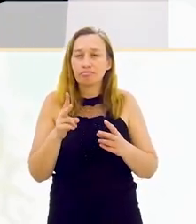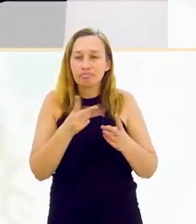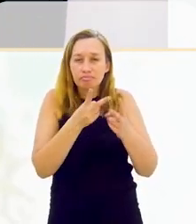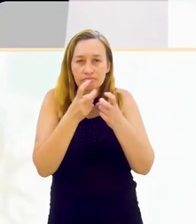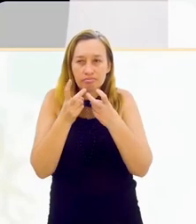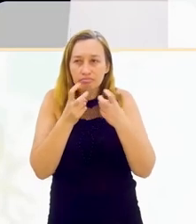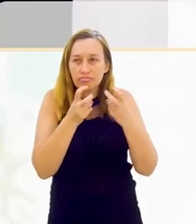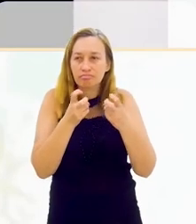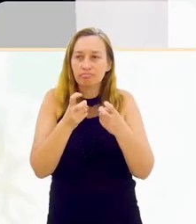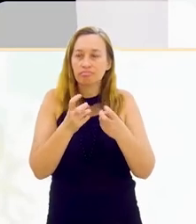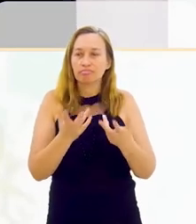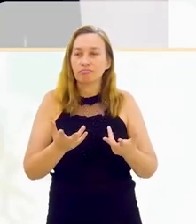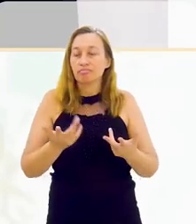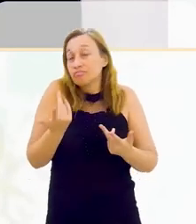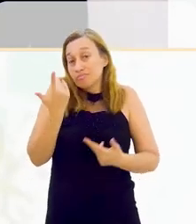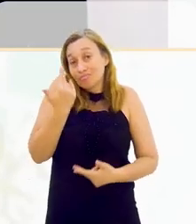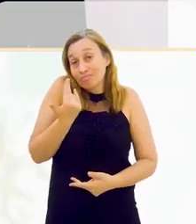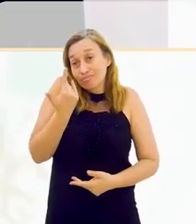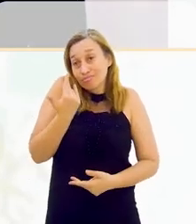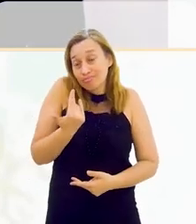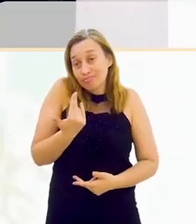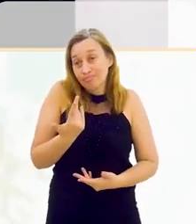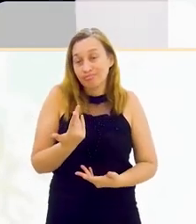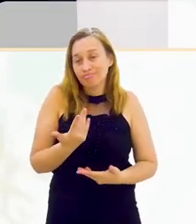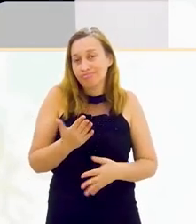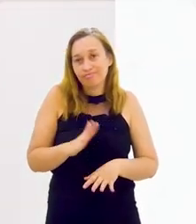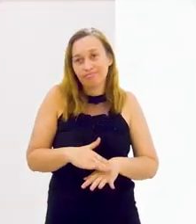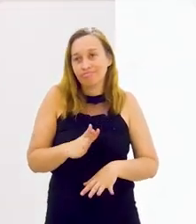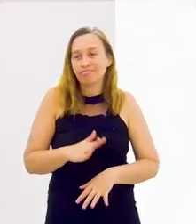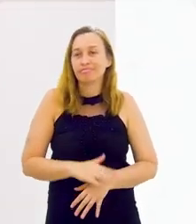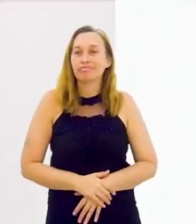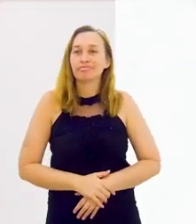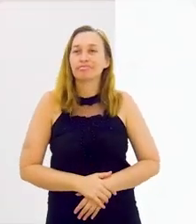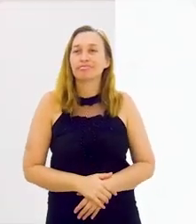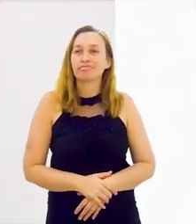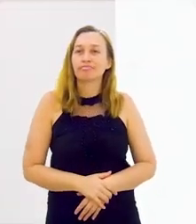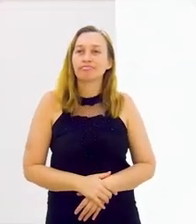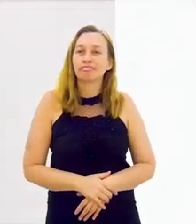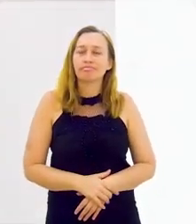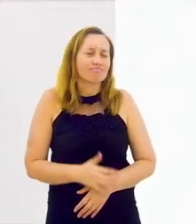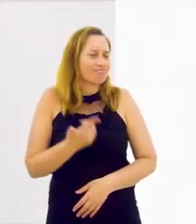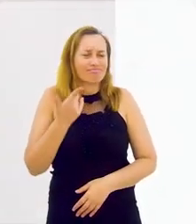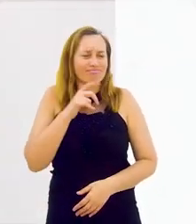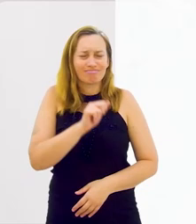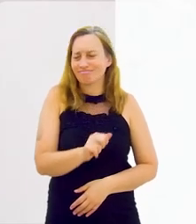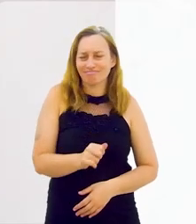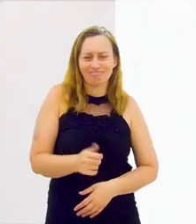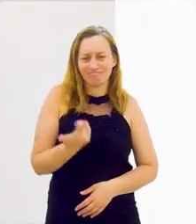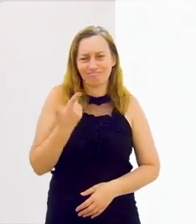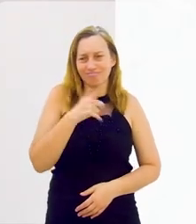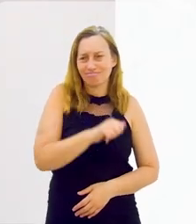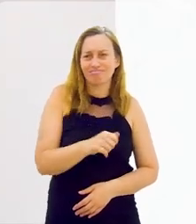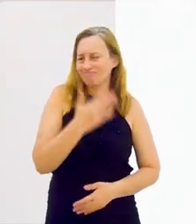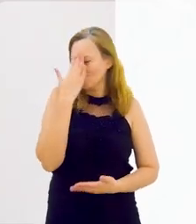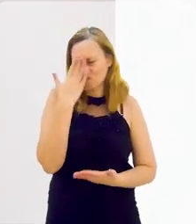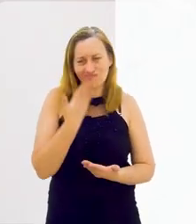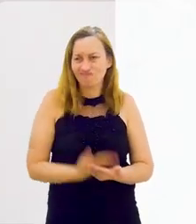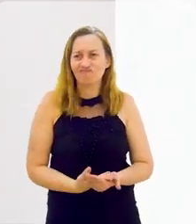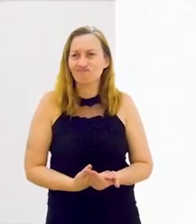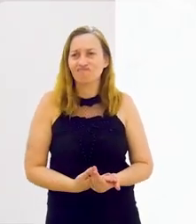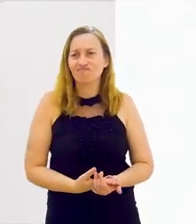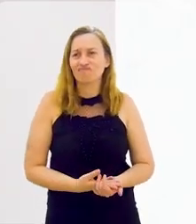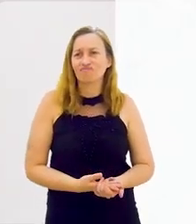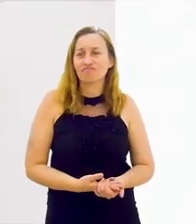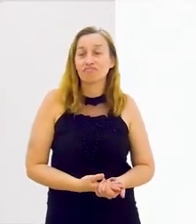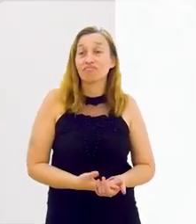apurar o seu olhar, né, é muito comum, demais, assim, ah, não consigo,